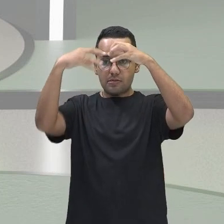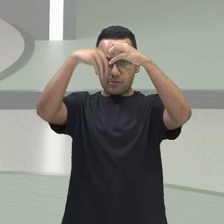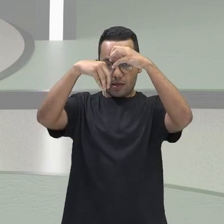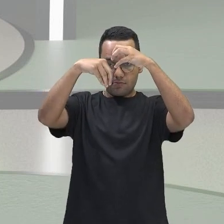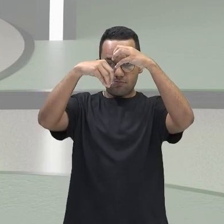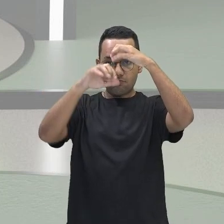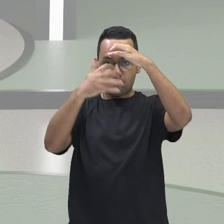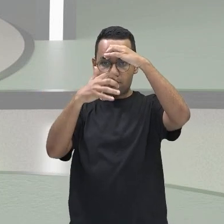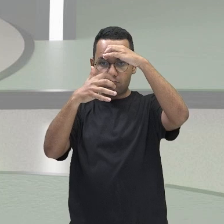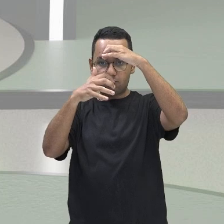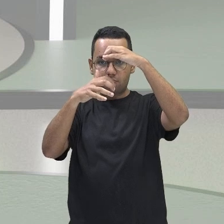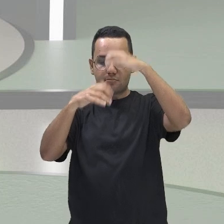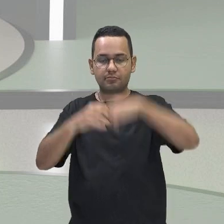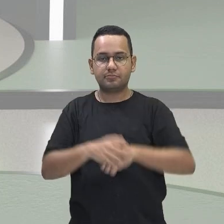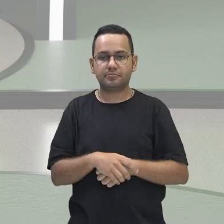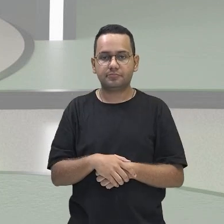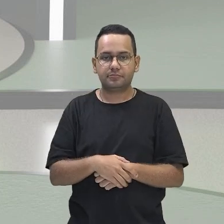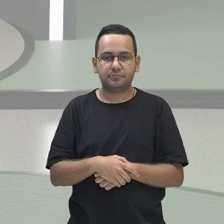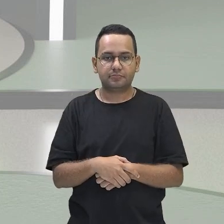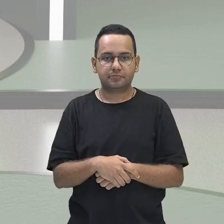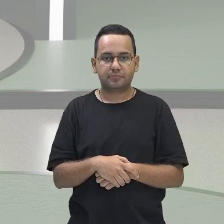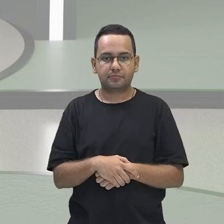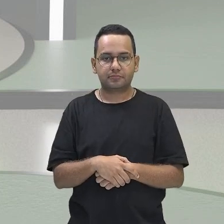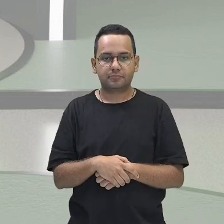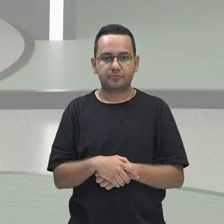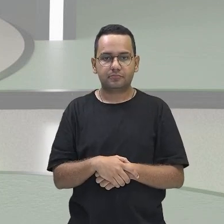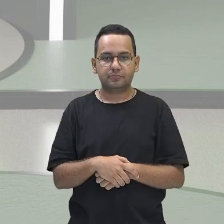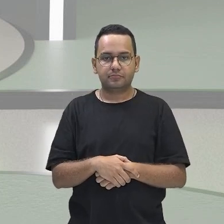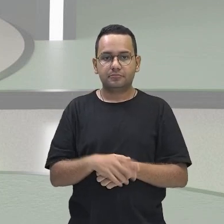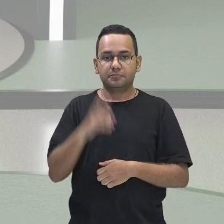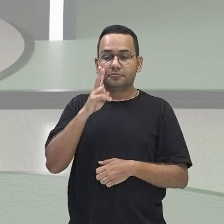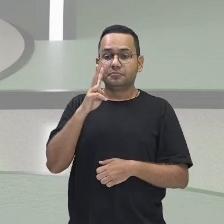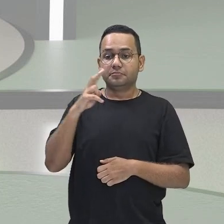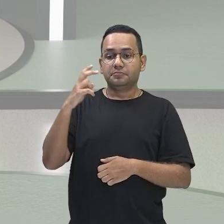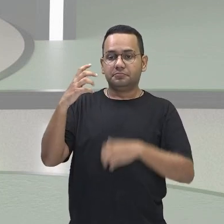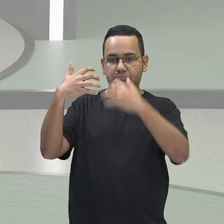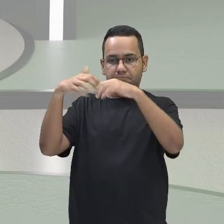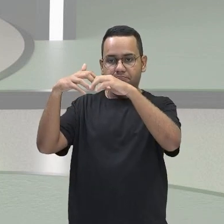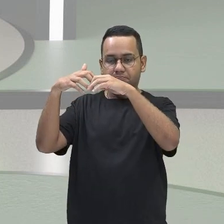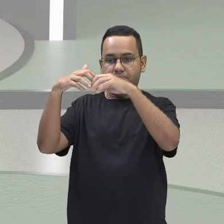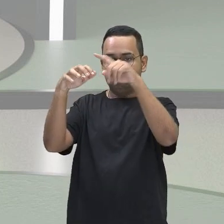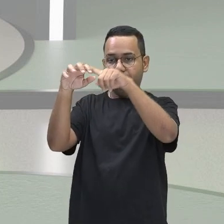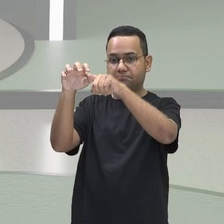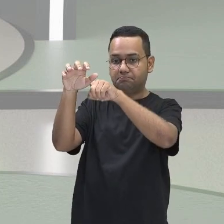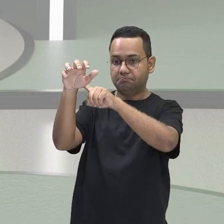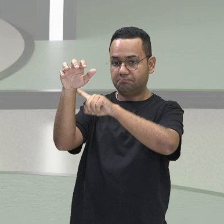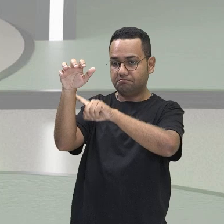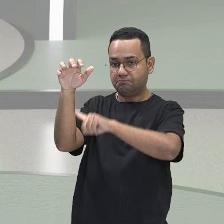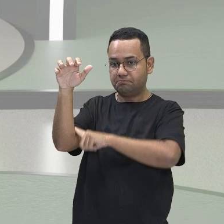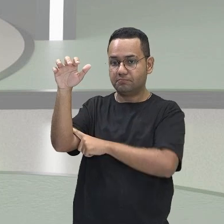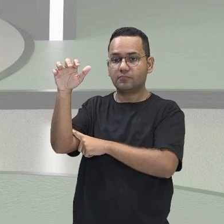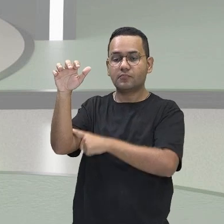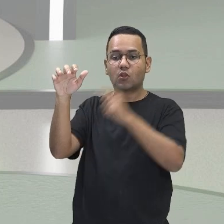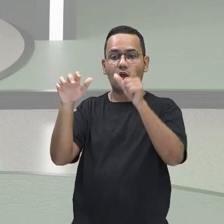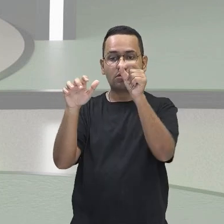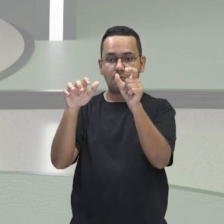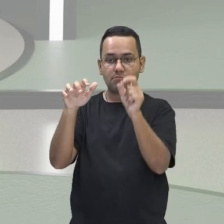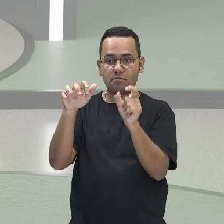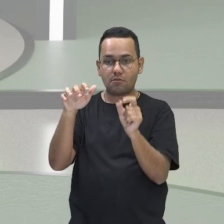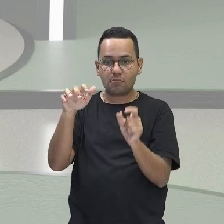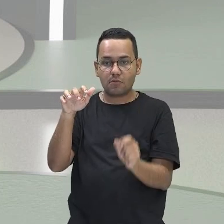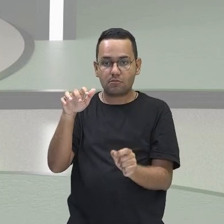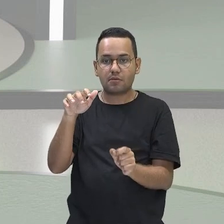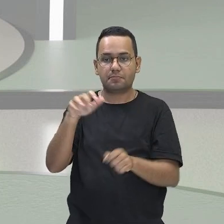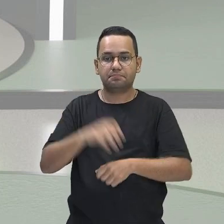crânio, e a medula espinhal, que é protegido pela nossa coluna vertebral.